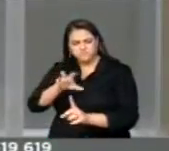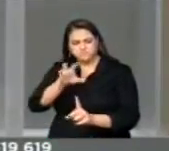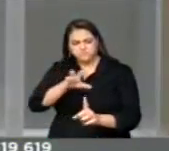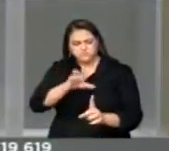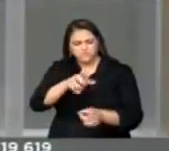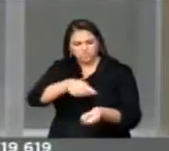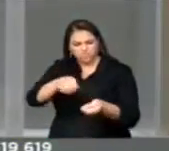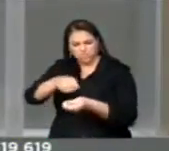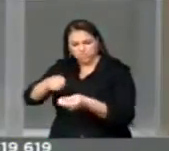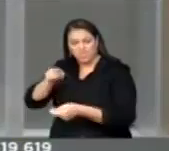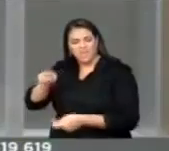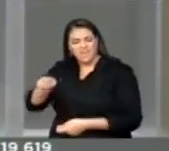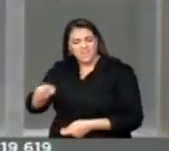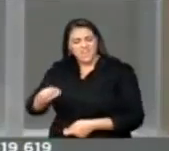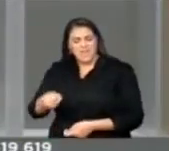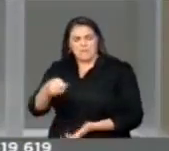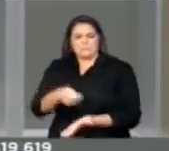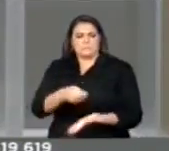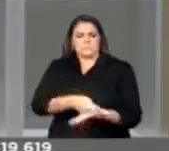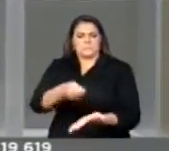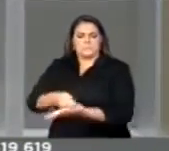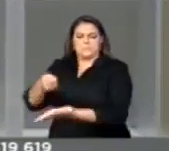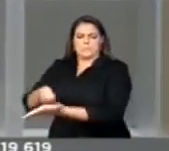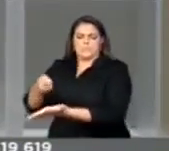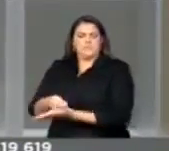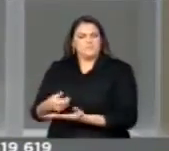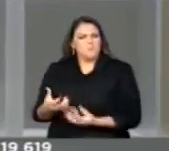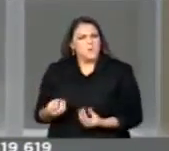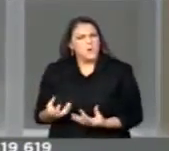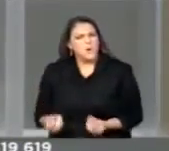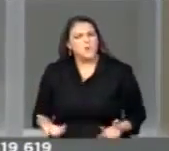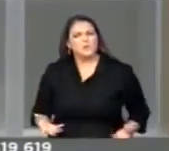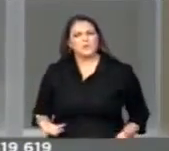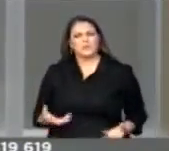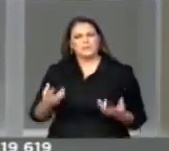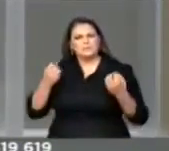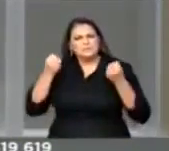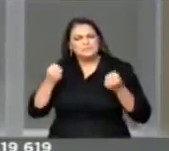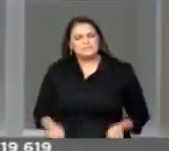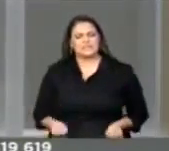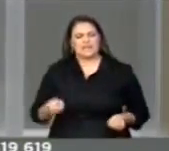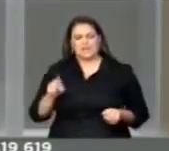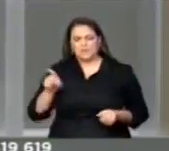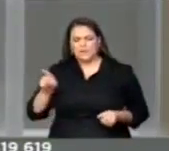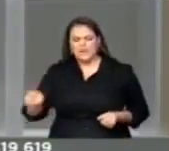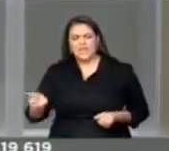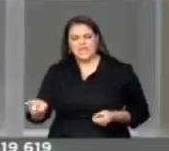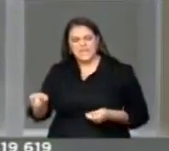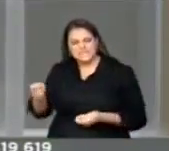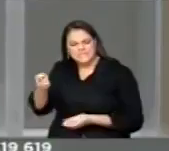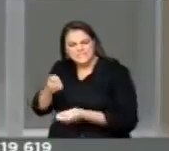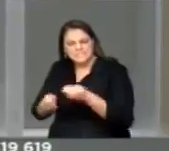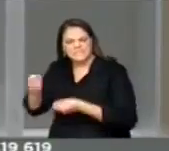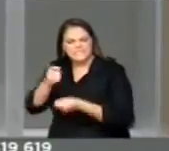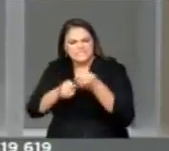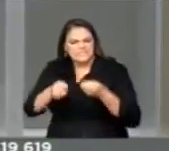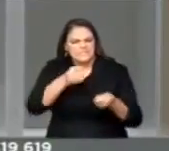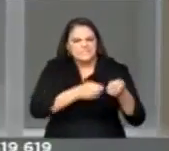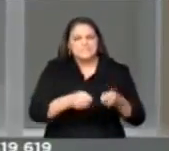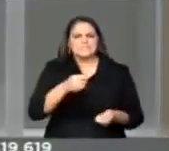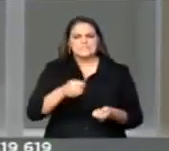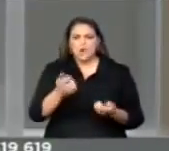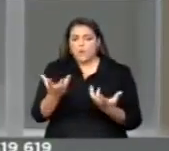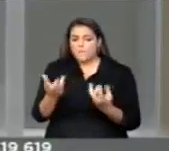Ele é uma figura intimidadora. Ele é uma figura que coopta, que tem